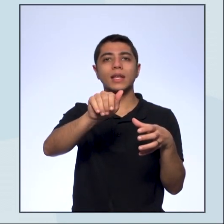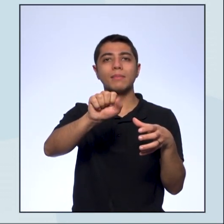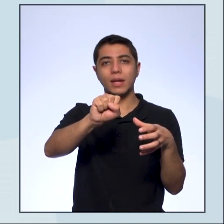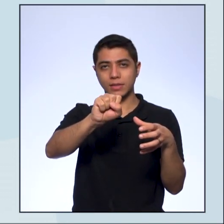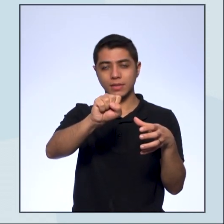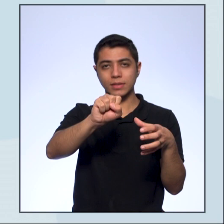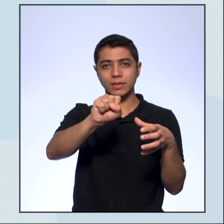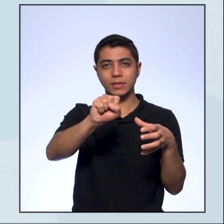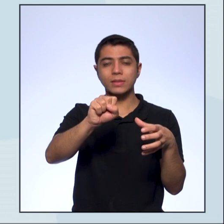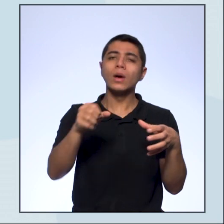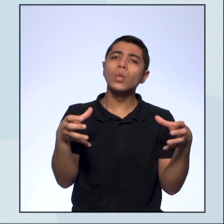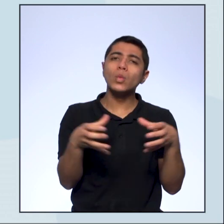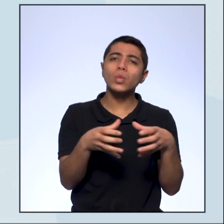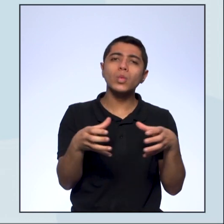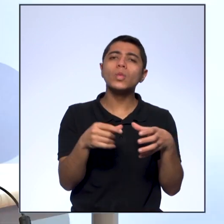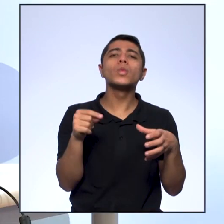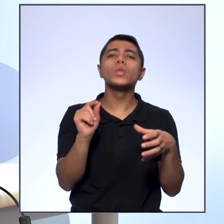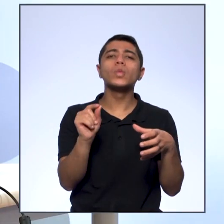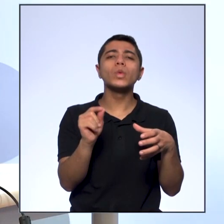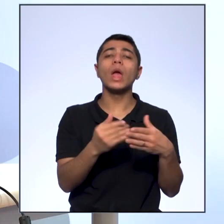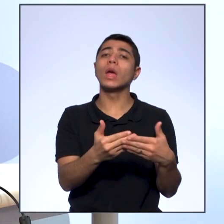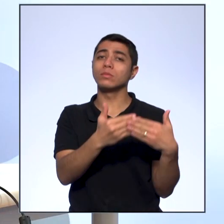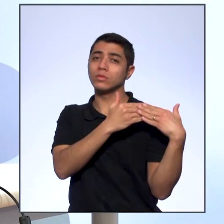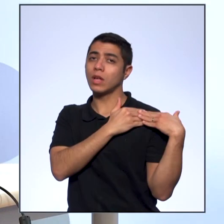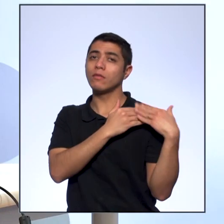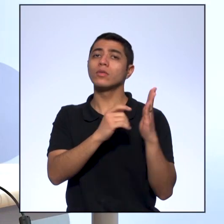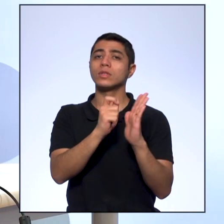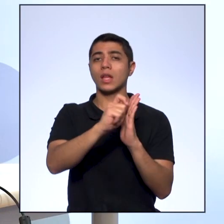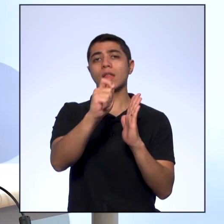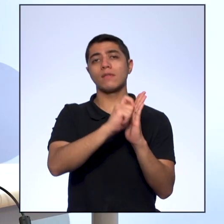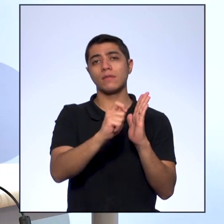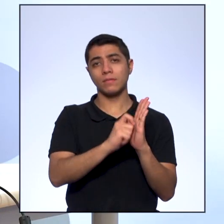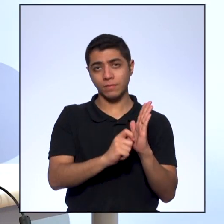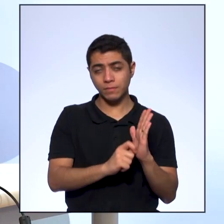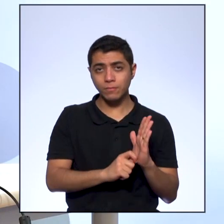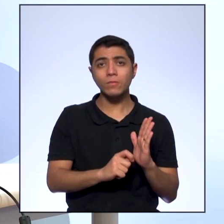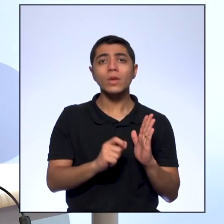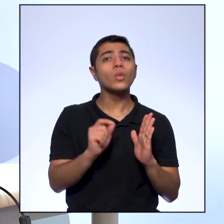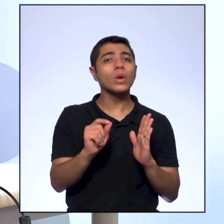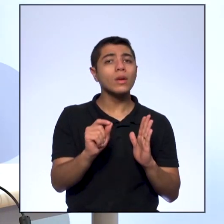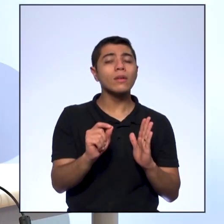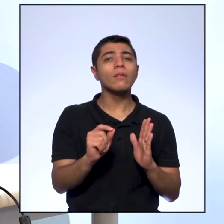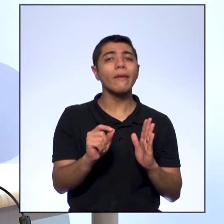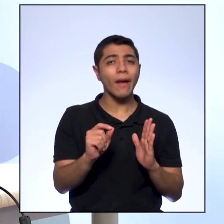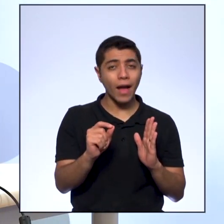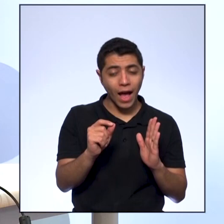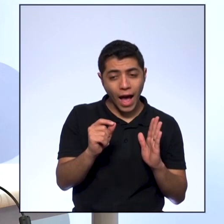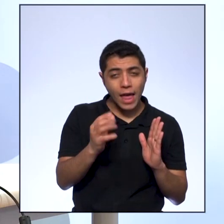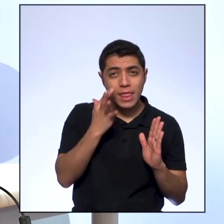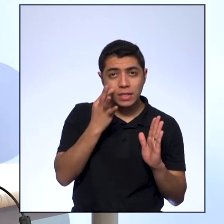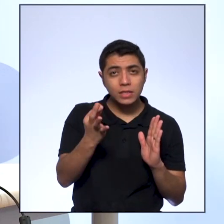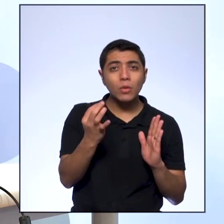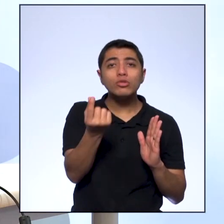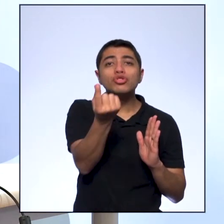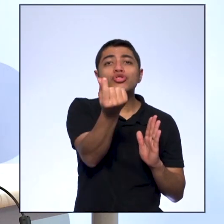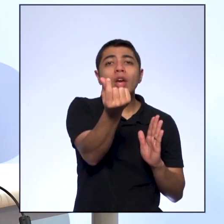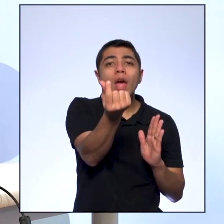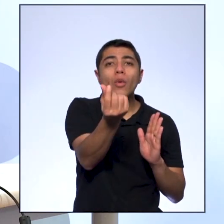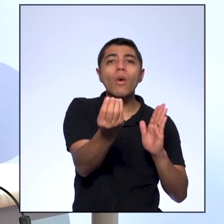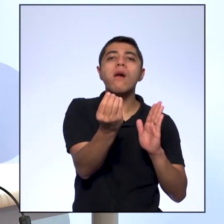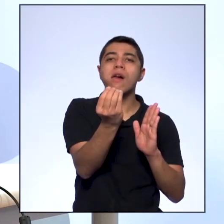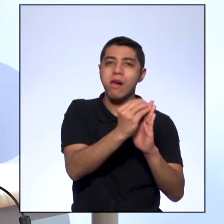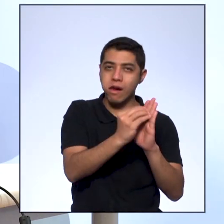por fazer um controle mais direto desse recolhimento dos impostos, né? E escriba não era